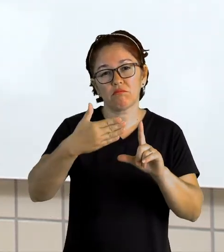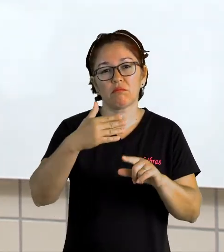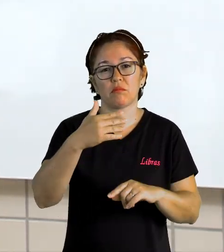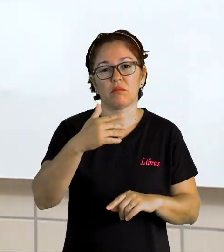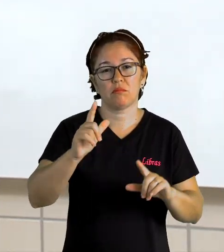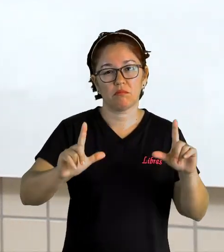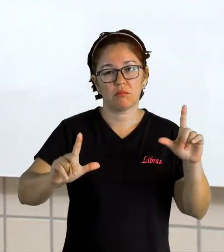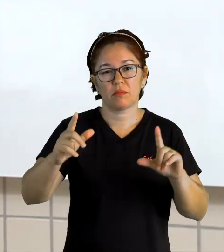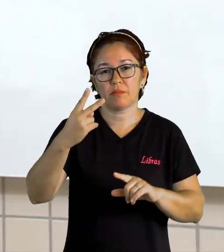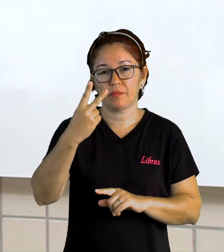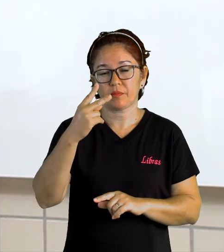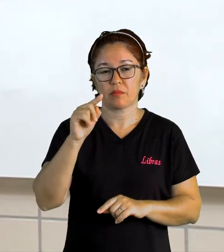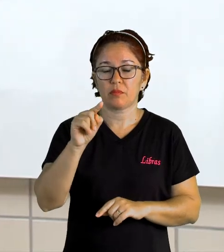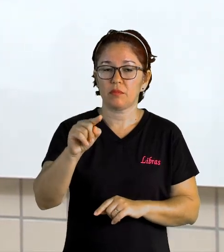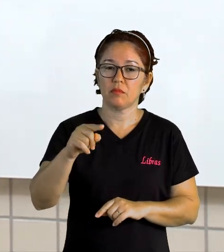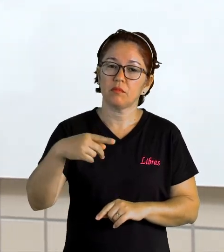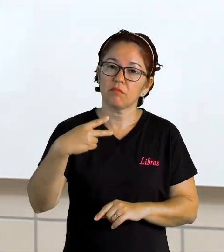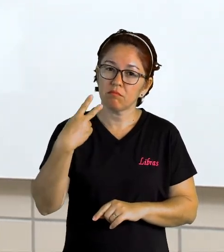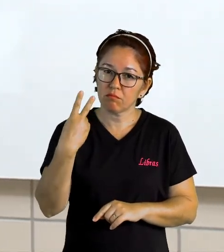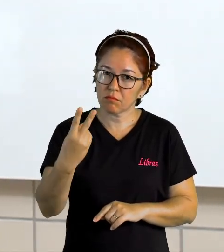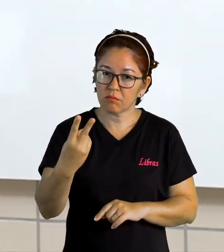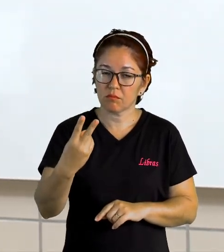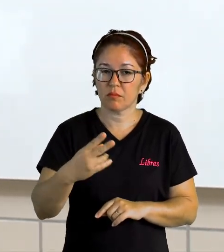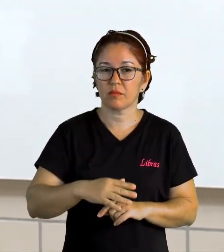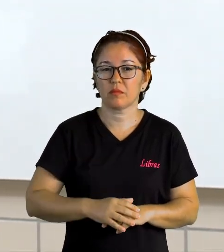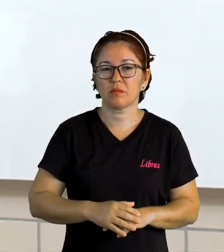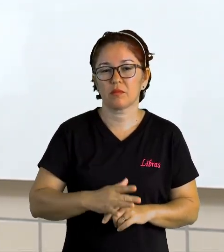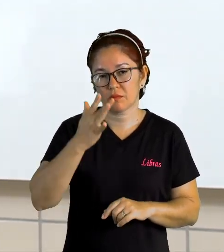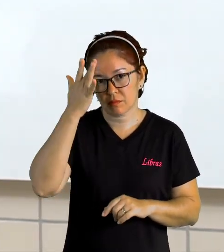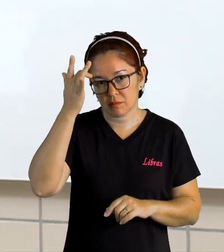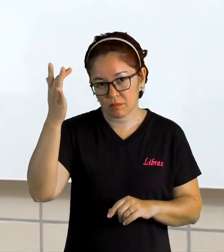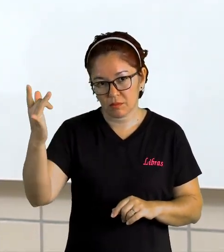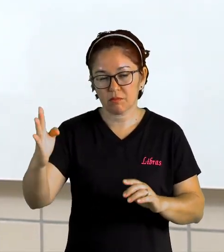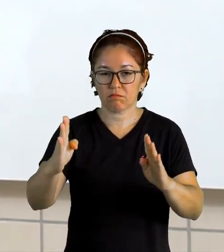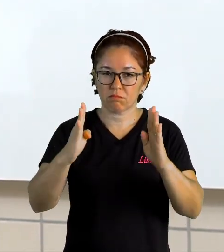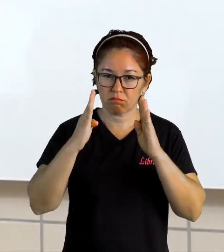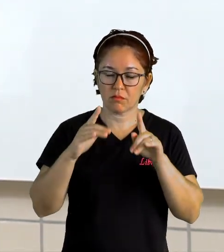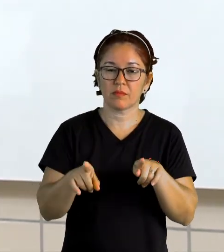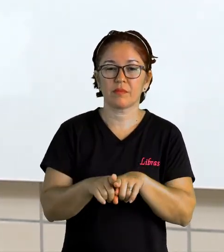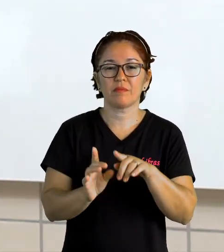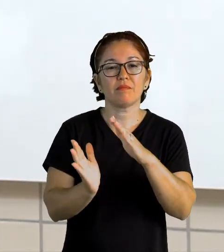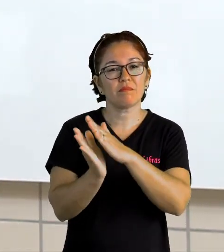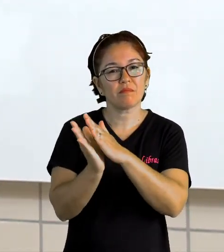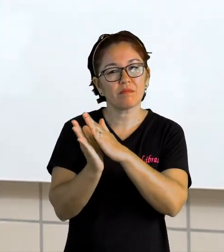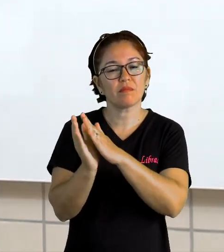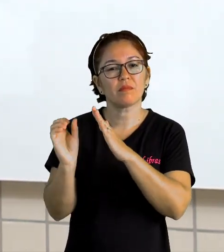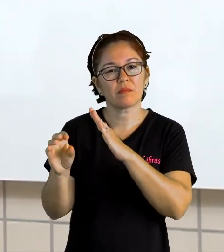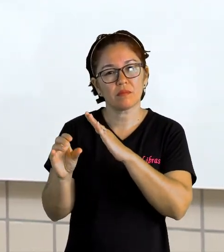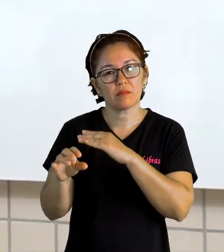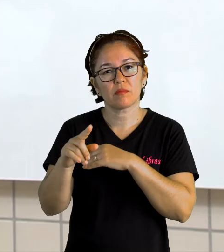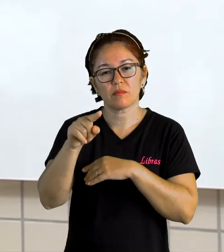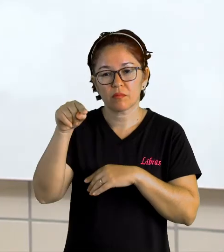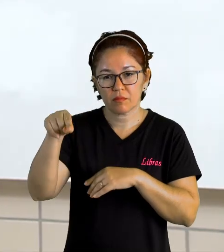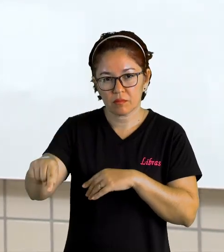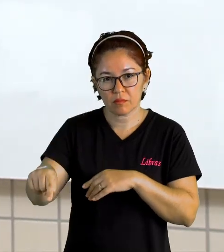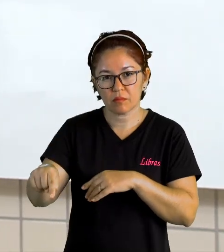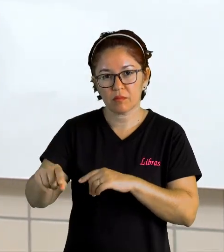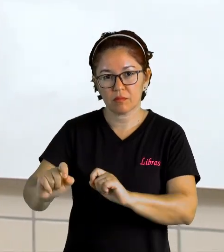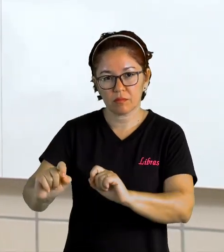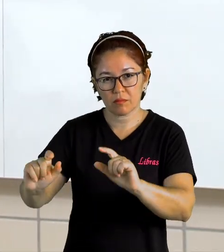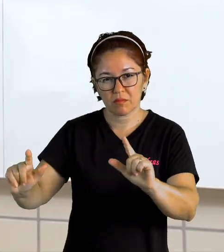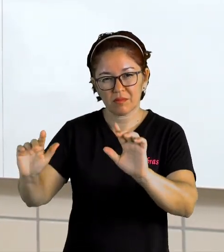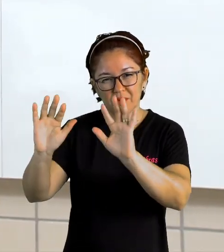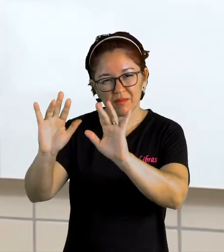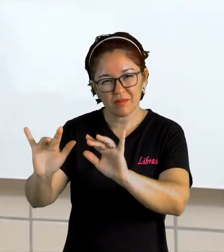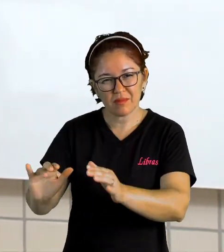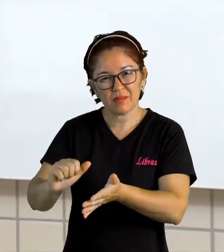5.2 e também o acesso à plataforma Palmas Homeschool para você responder às atividades dos